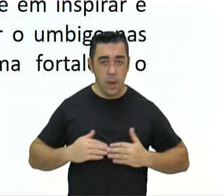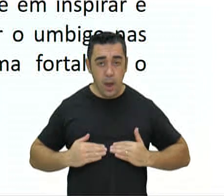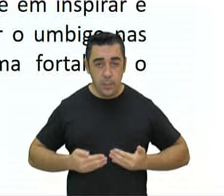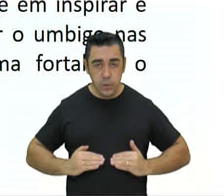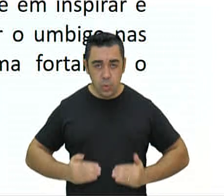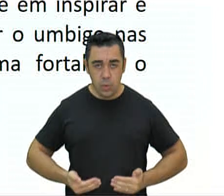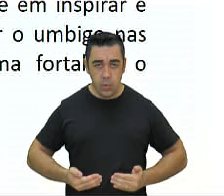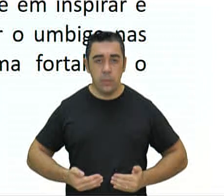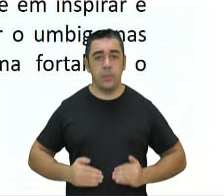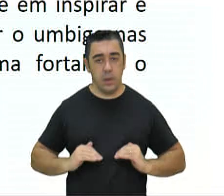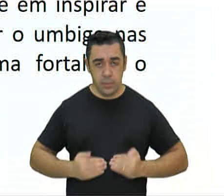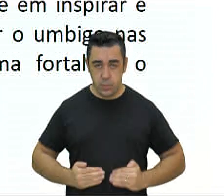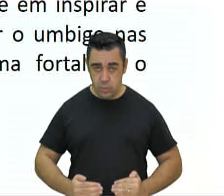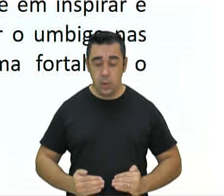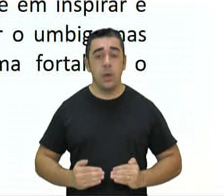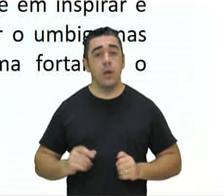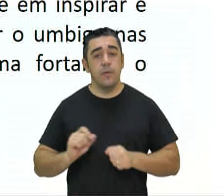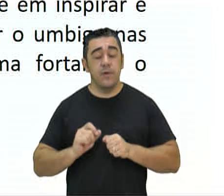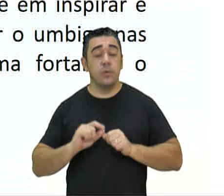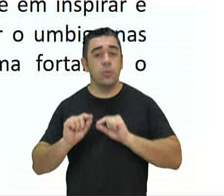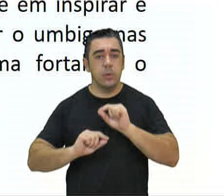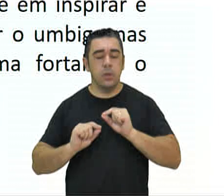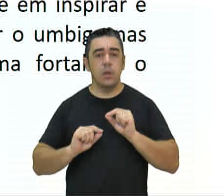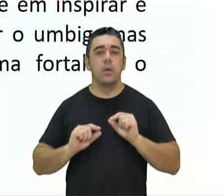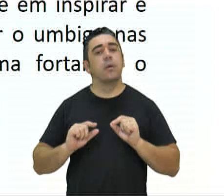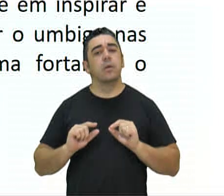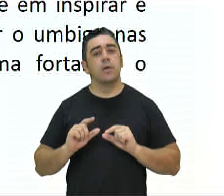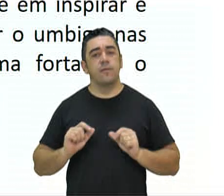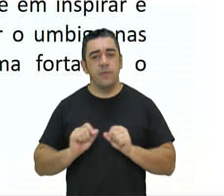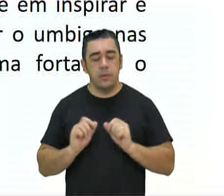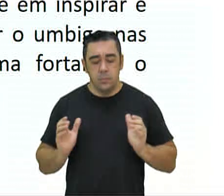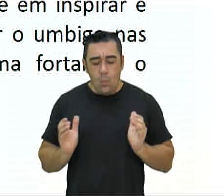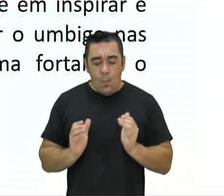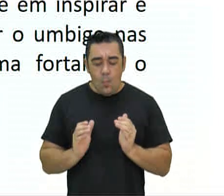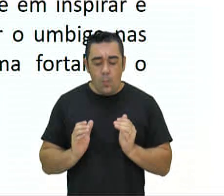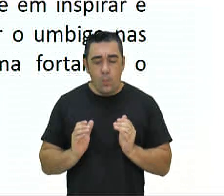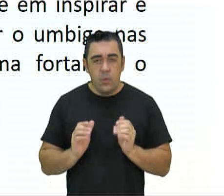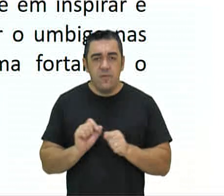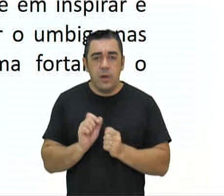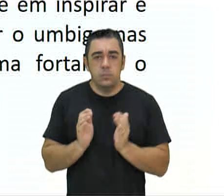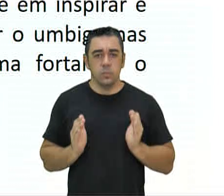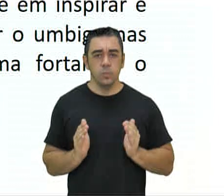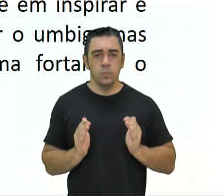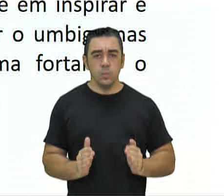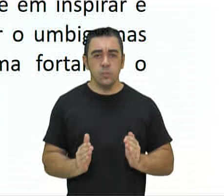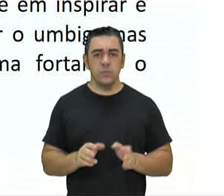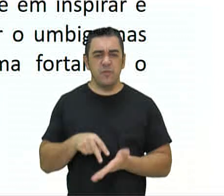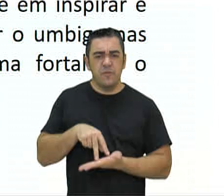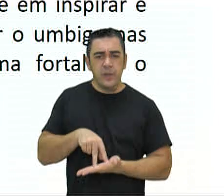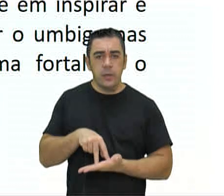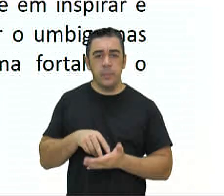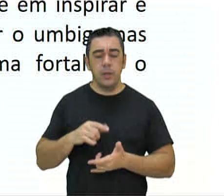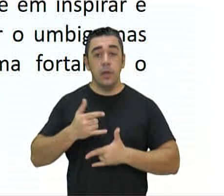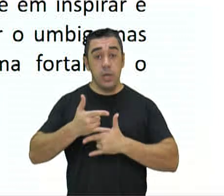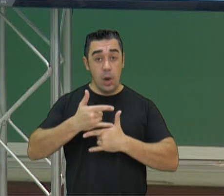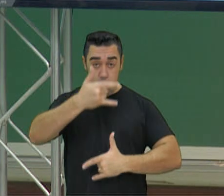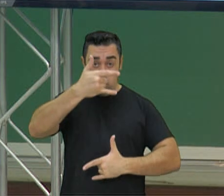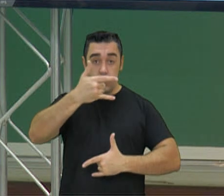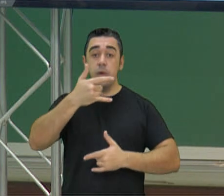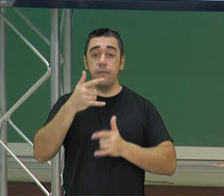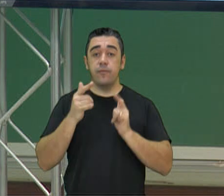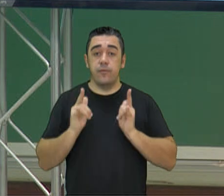essa contração ocasiona uma diminuição de diâmetro da cintura com o objetivo de estabilizar a coluna. E também são